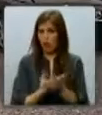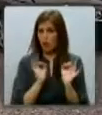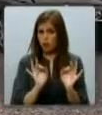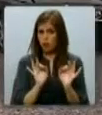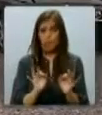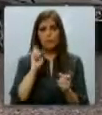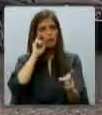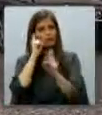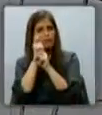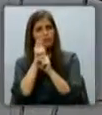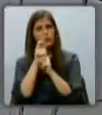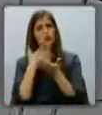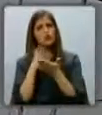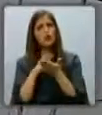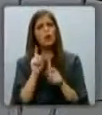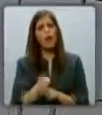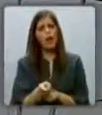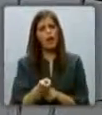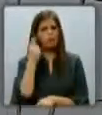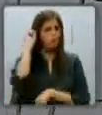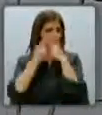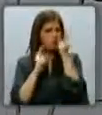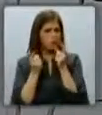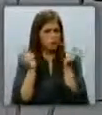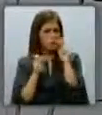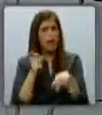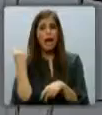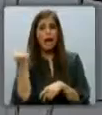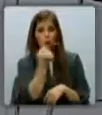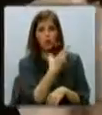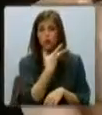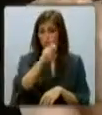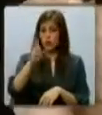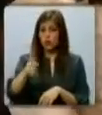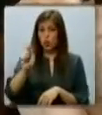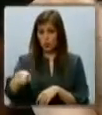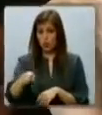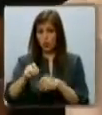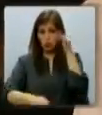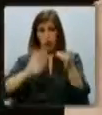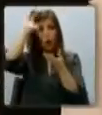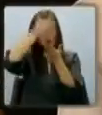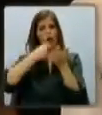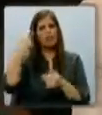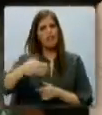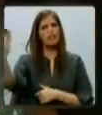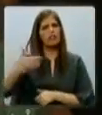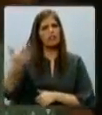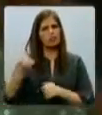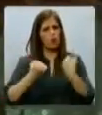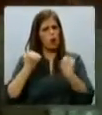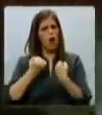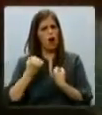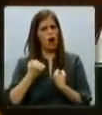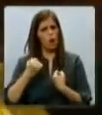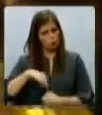da auditoria sobra desde logo uma polémica cada um dos 13 juízes do constitucional tem direito a automóvel para